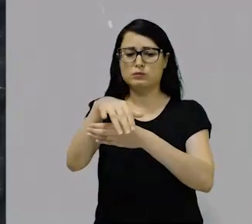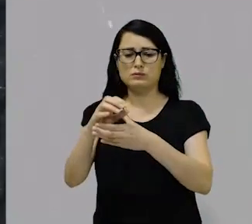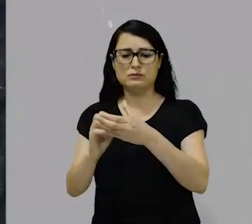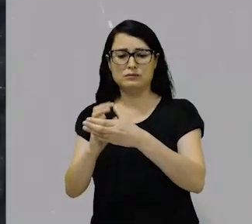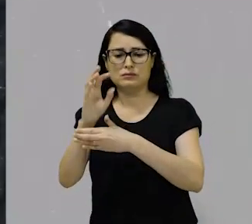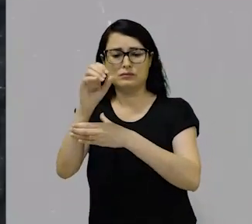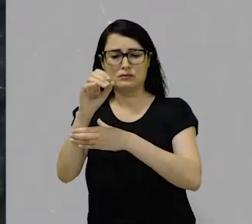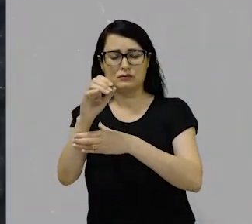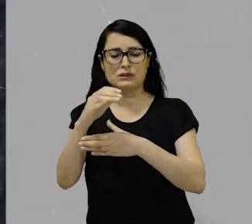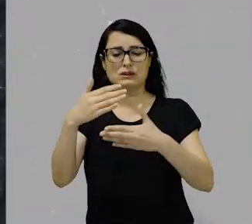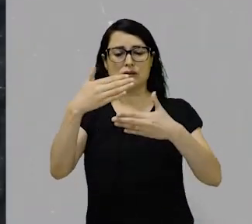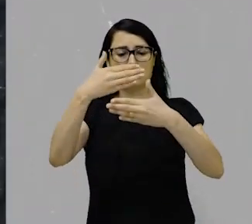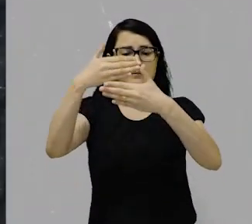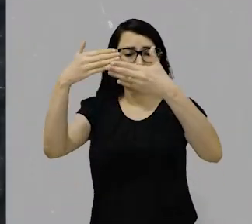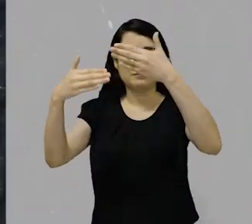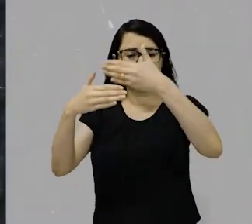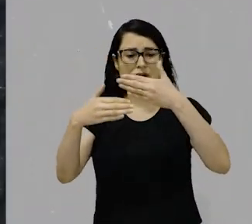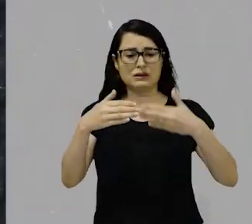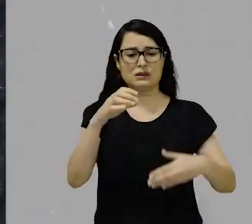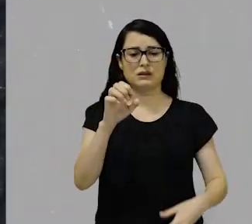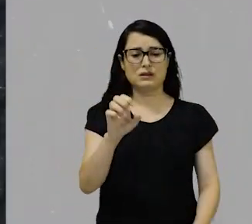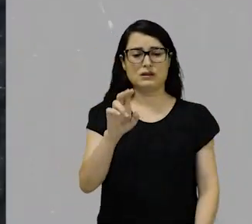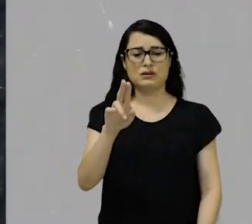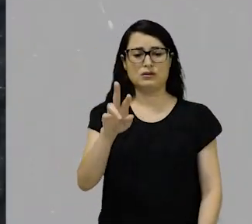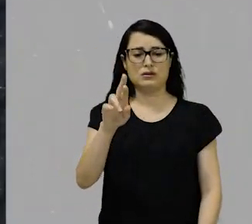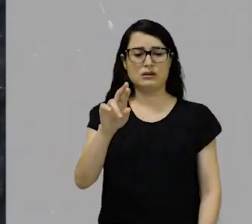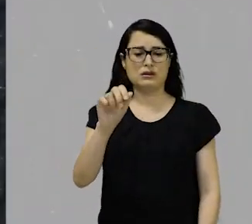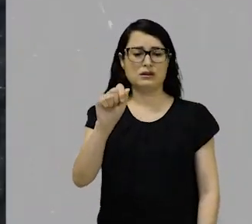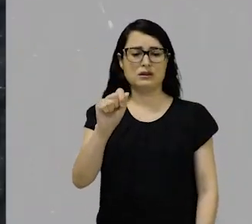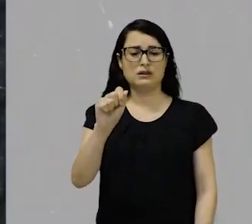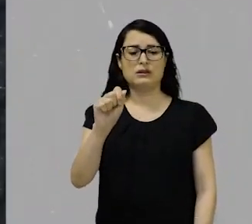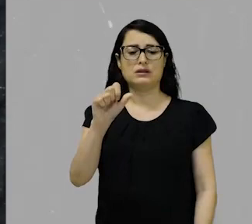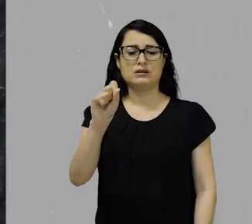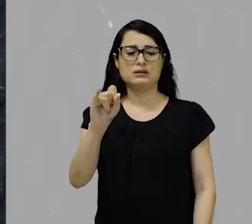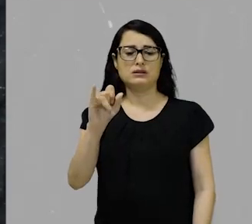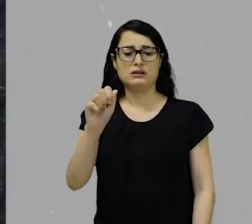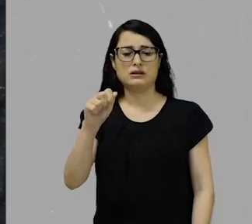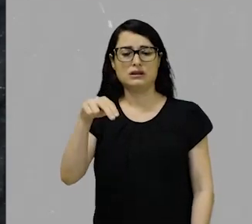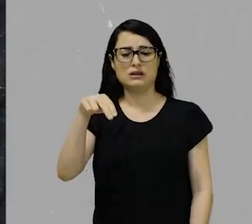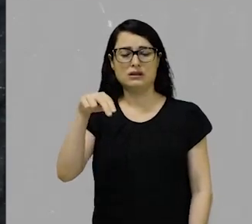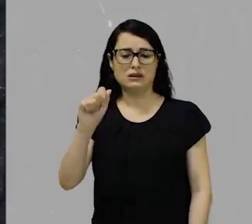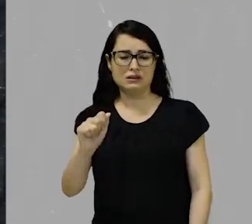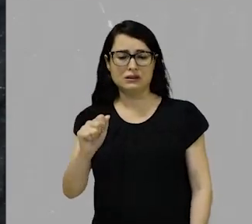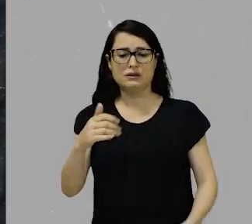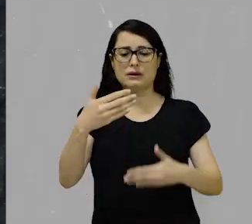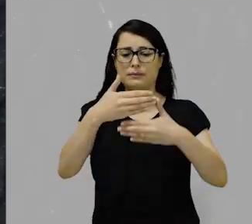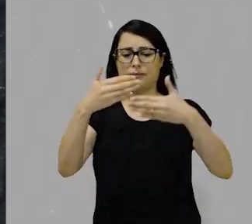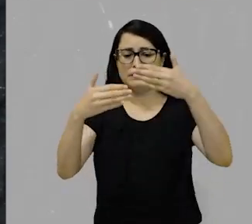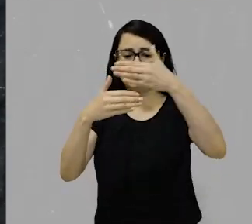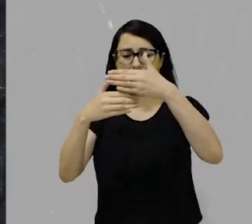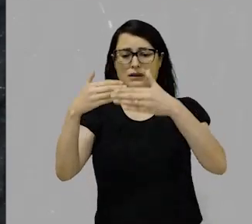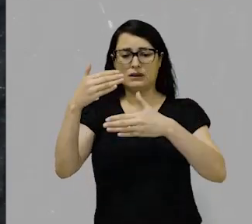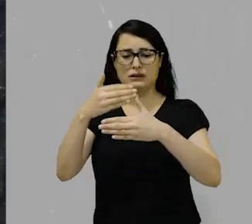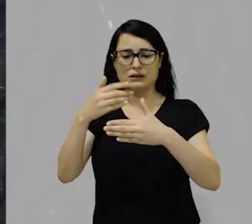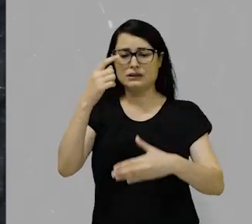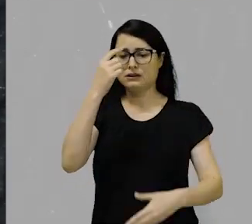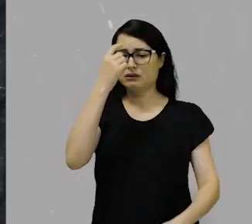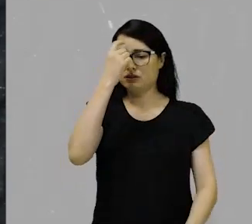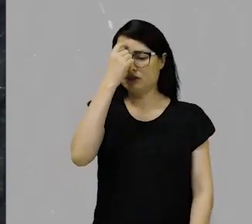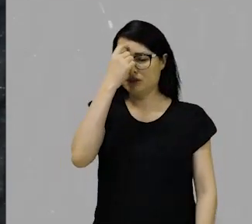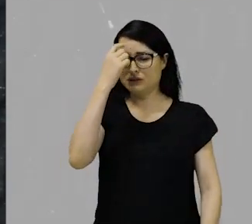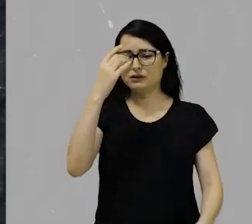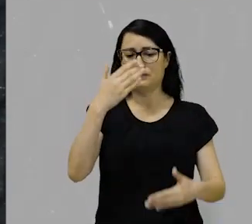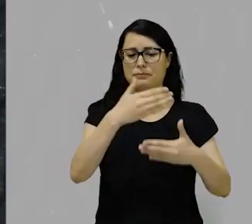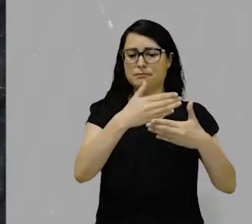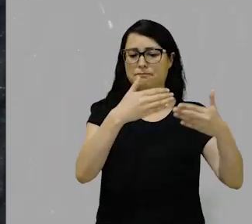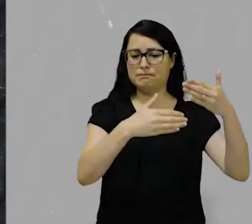placa eurasiana, a placa filipina, a placa do Pacífico, a placa indiana, né? Uma grande quantidade. Se a gente for comparar, por